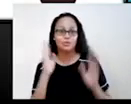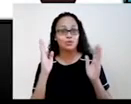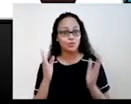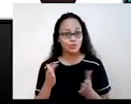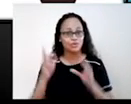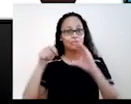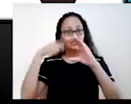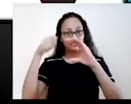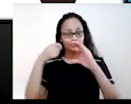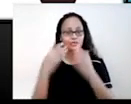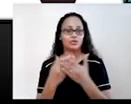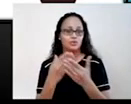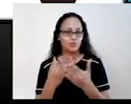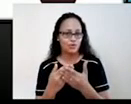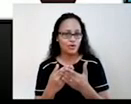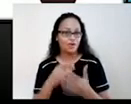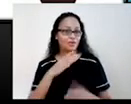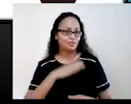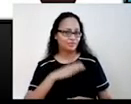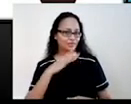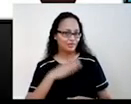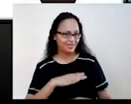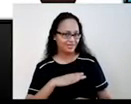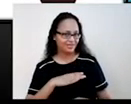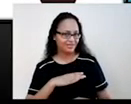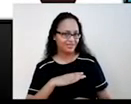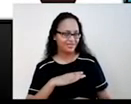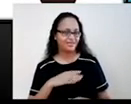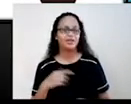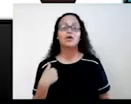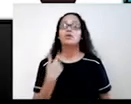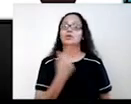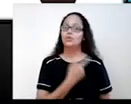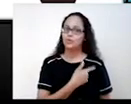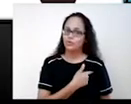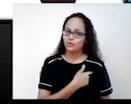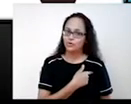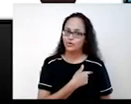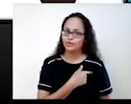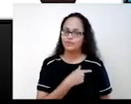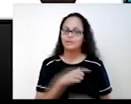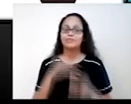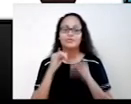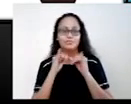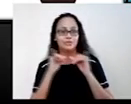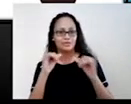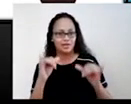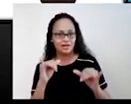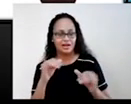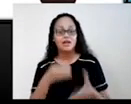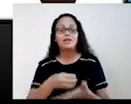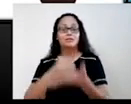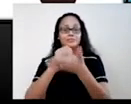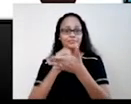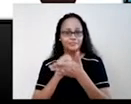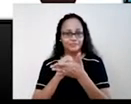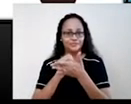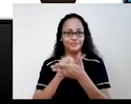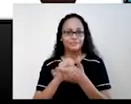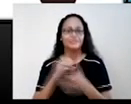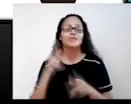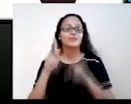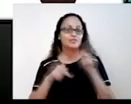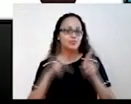língua portuguesa. E o assunto de hoje é muito interessante, certo? Nós vamos falar da contribuição de povos africanos para a